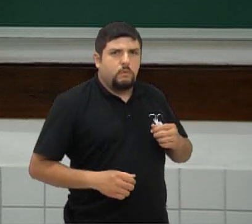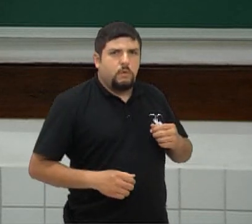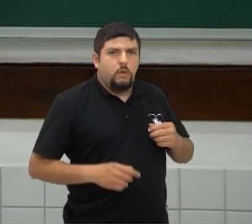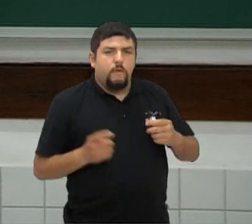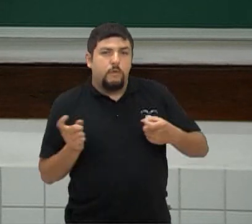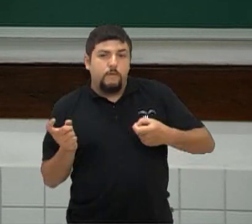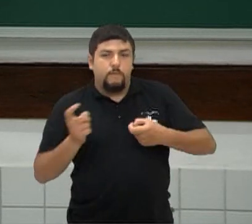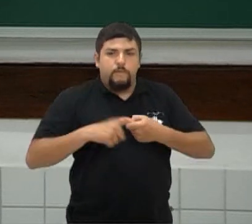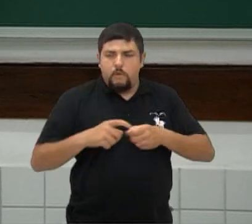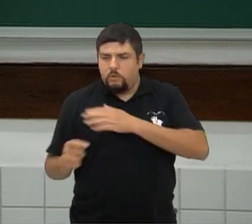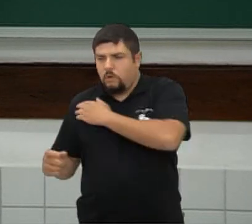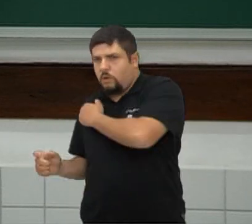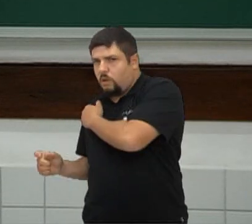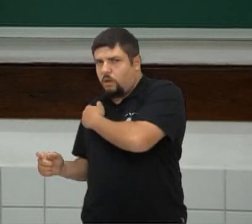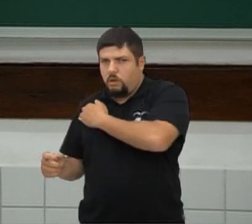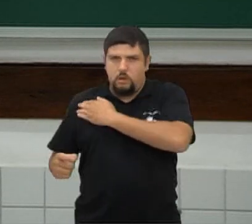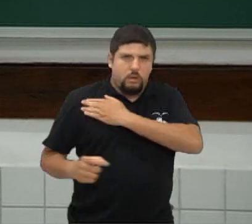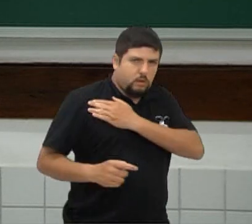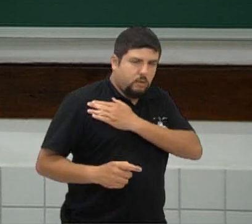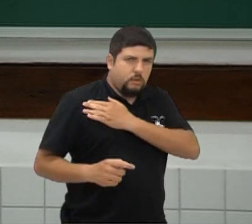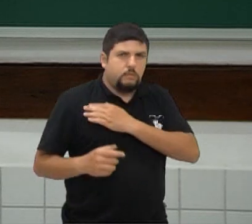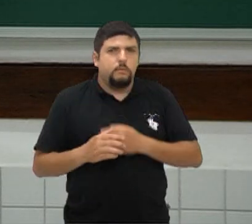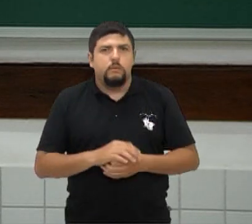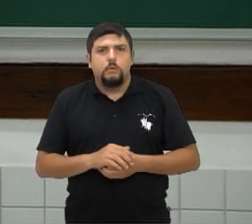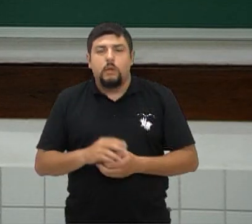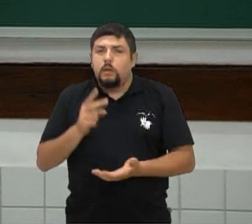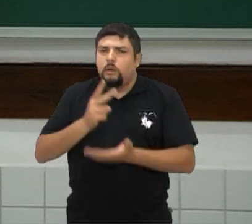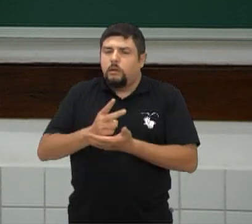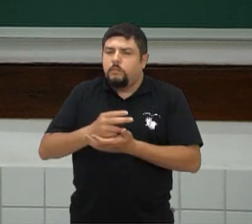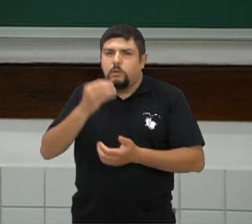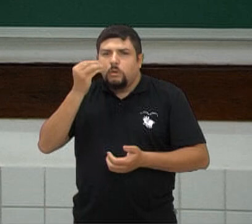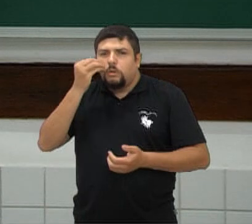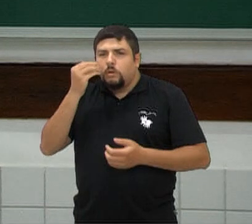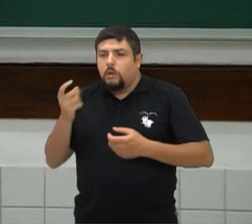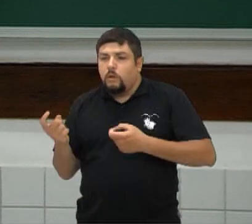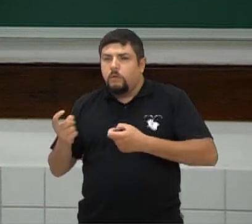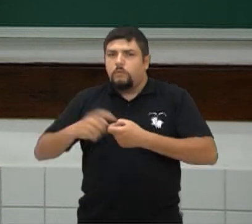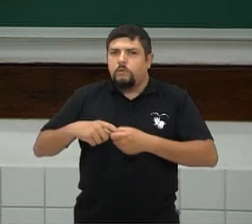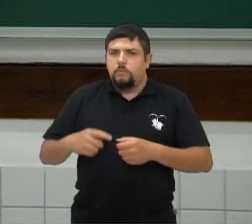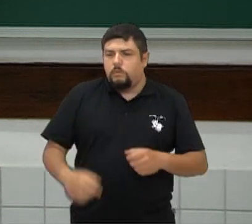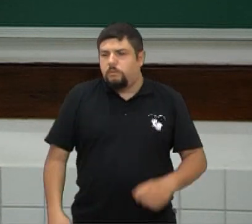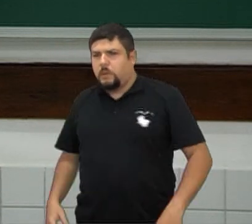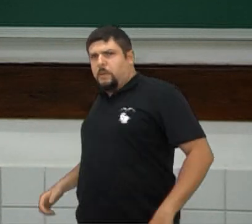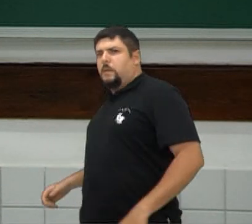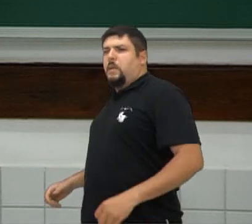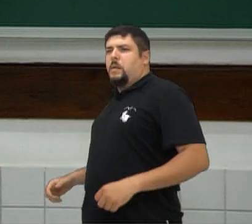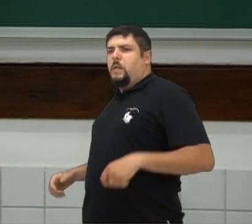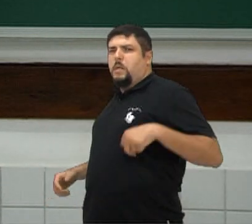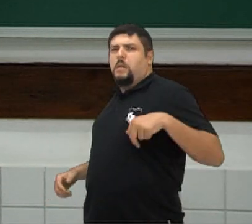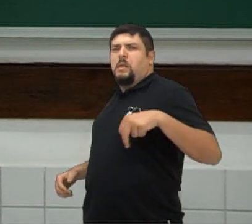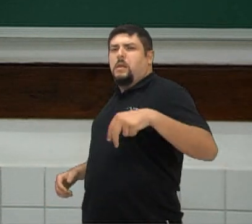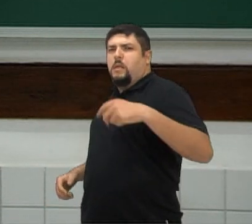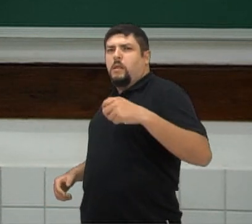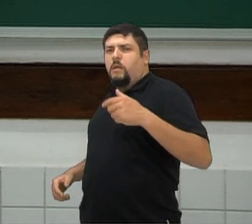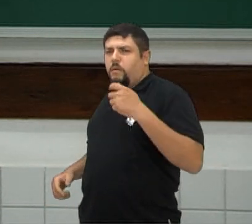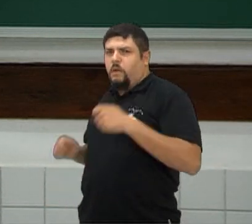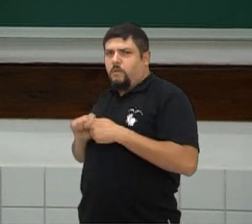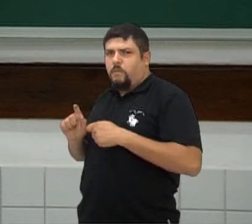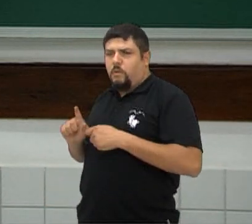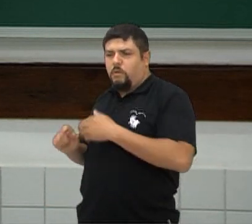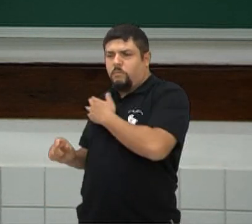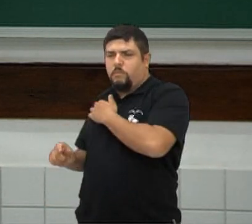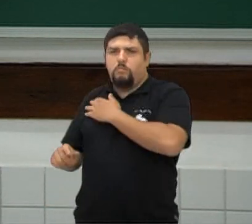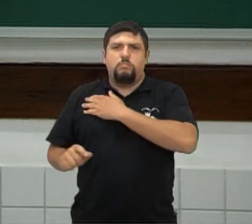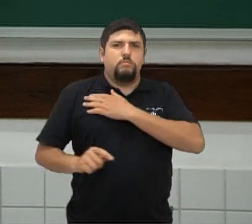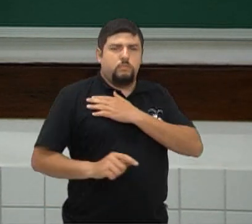lado esquerdo e vice-versa. A gente sempre tende a voltar para o nosso equilíbrio. As reações químicas, a mesma coisa. A gente altera